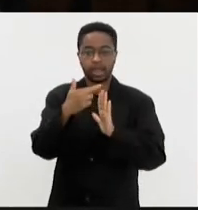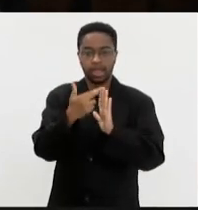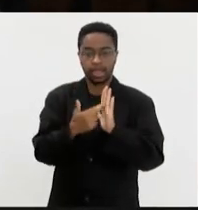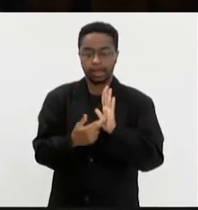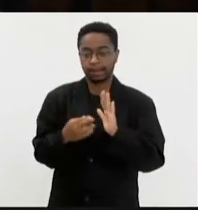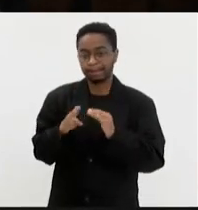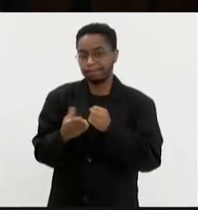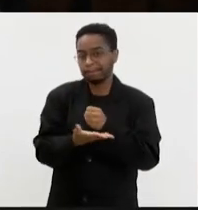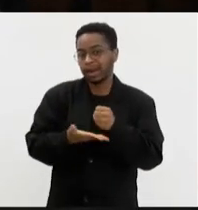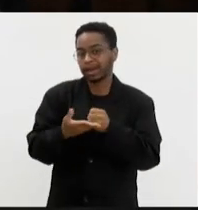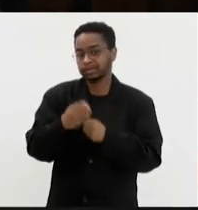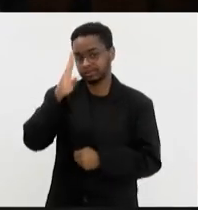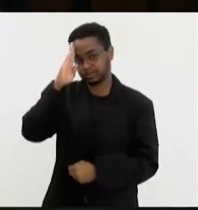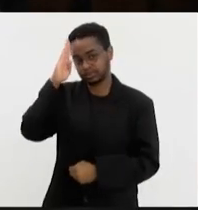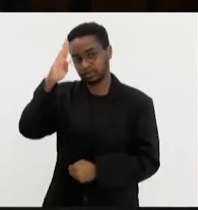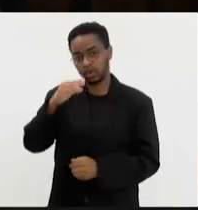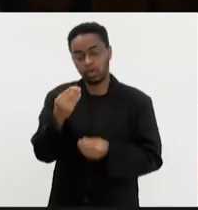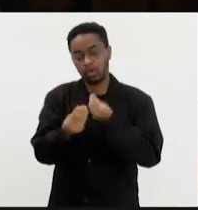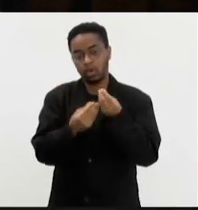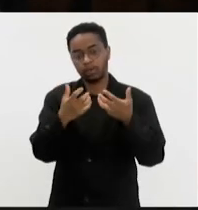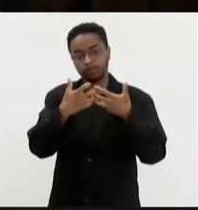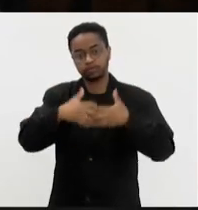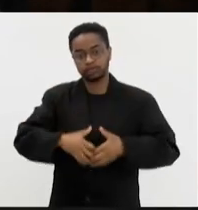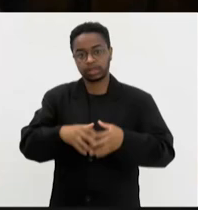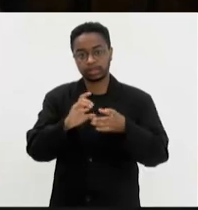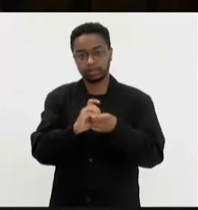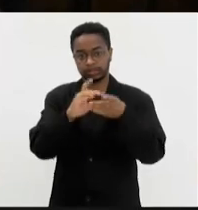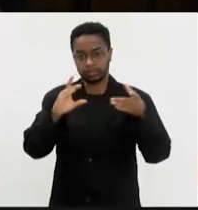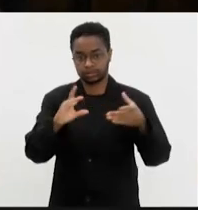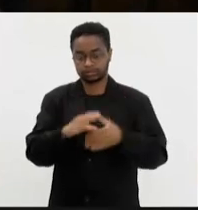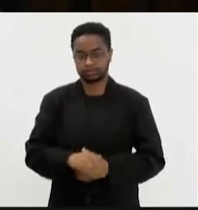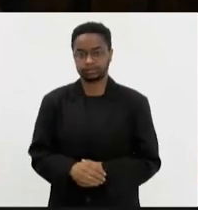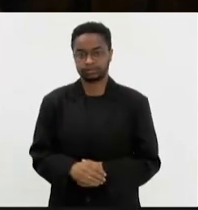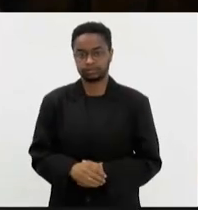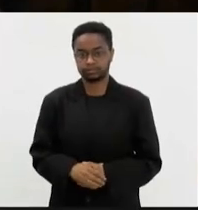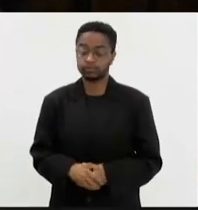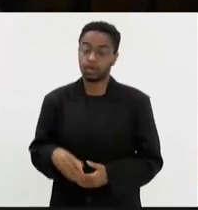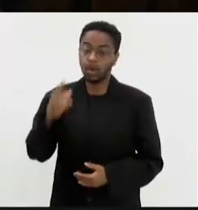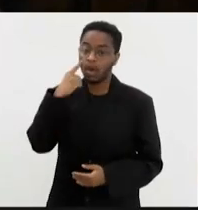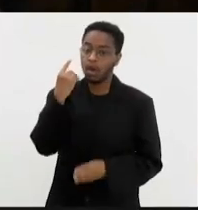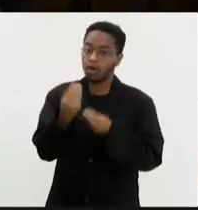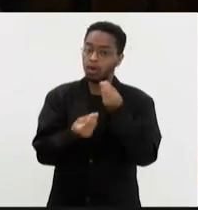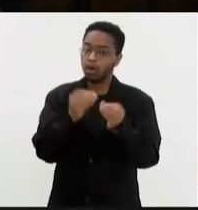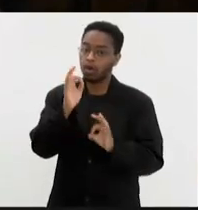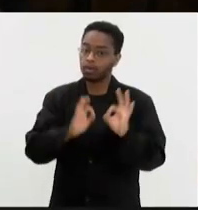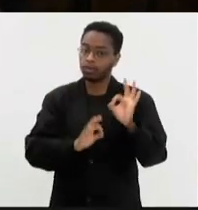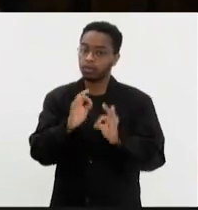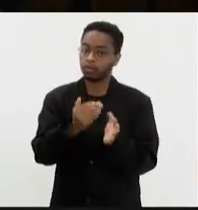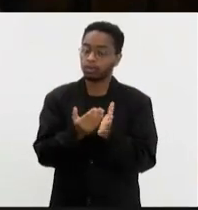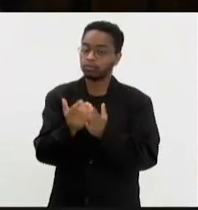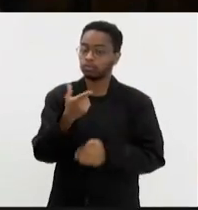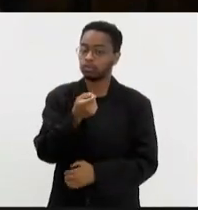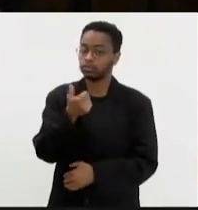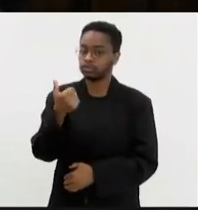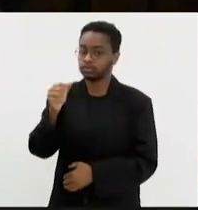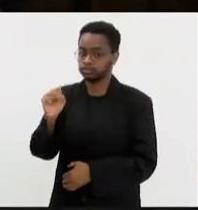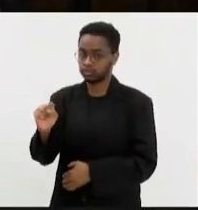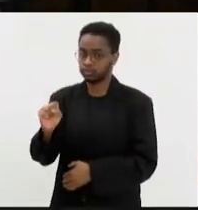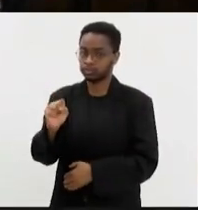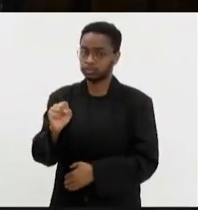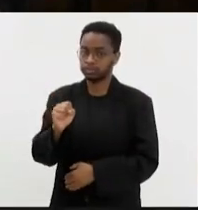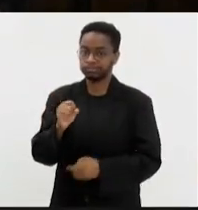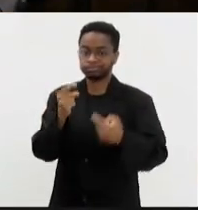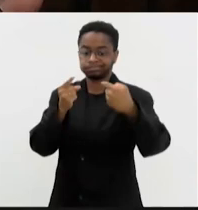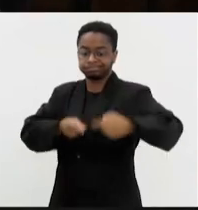basilares para o funcionamento da Democracia né Vejam a construção desde 2018 do combate